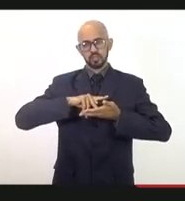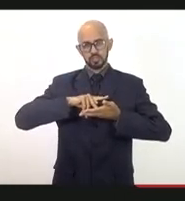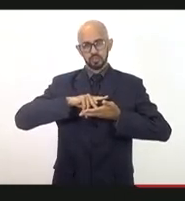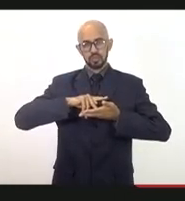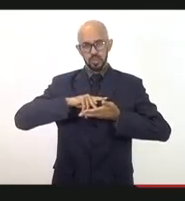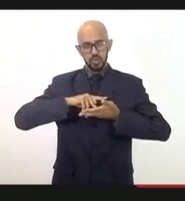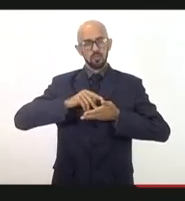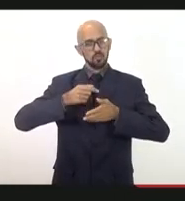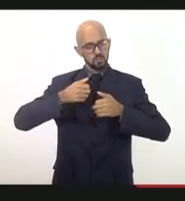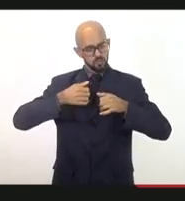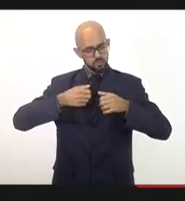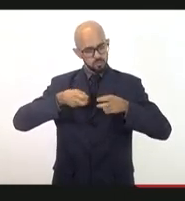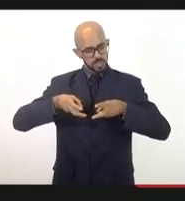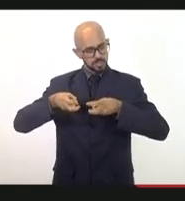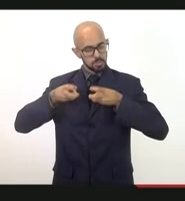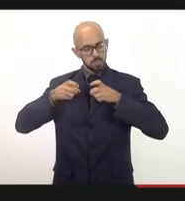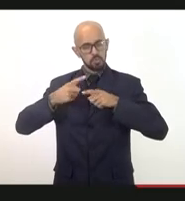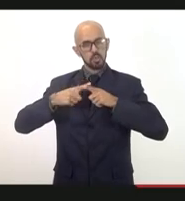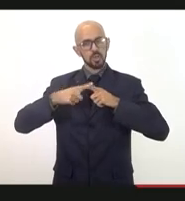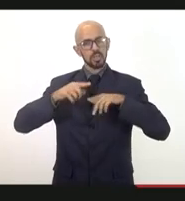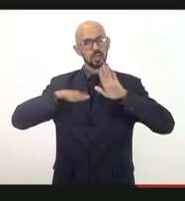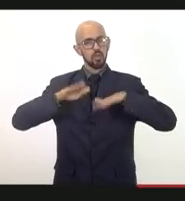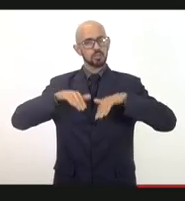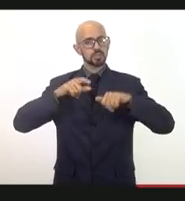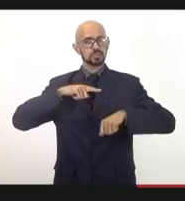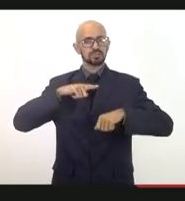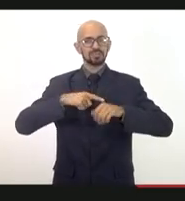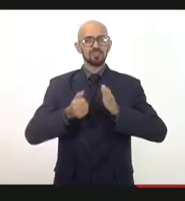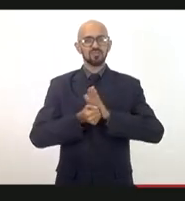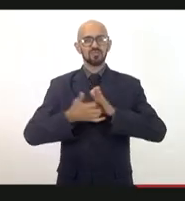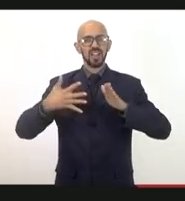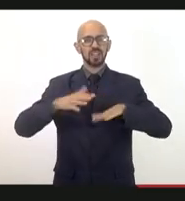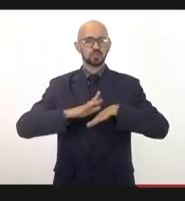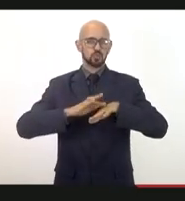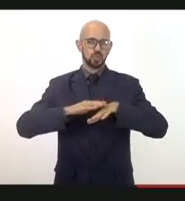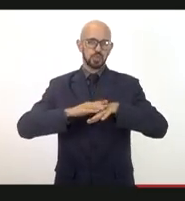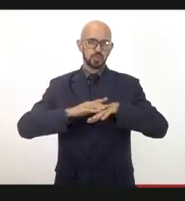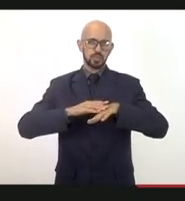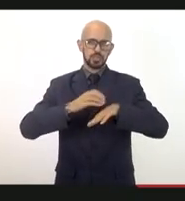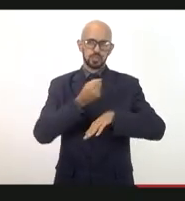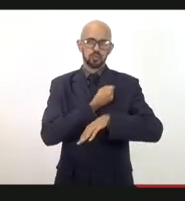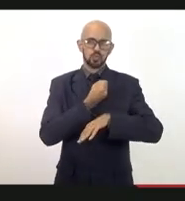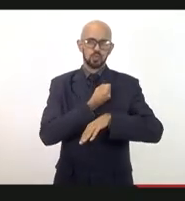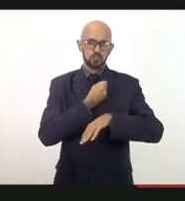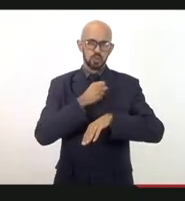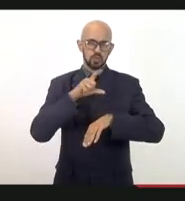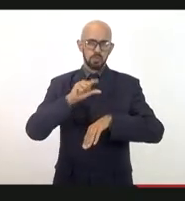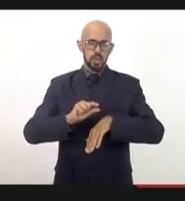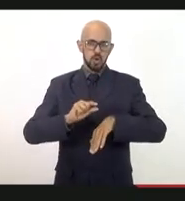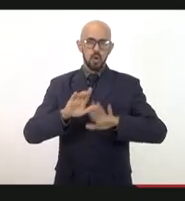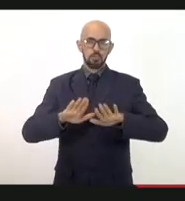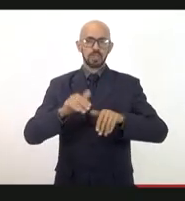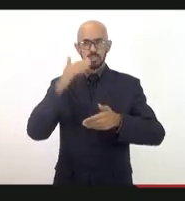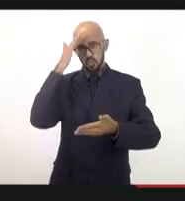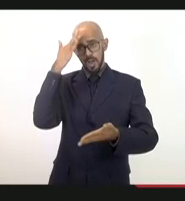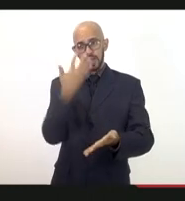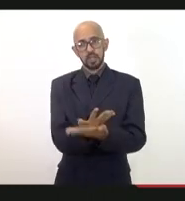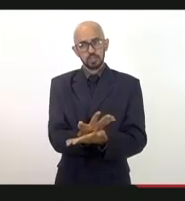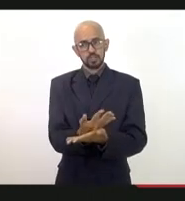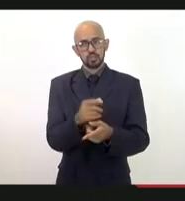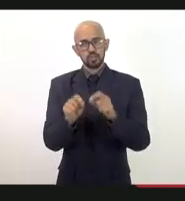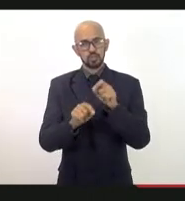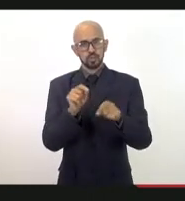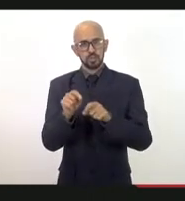como temos subnotificação de várias outras patologias. Mas eu acredito mais num